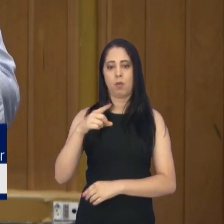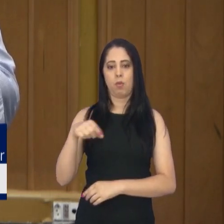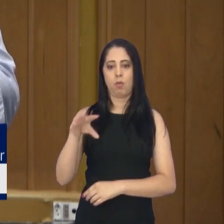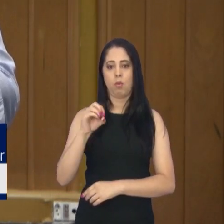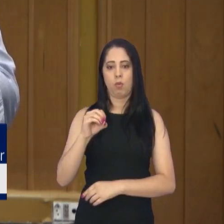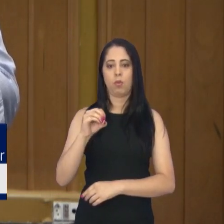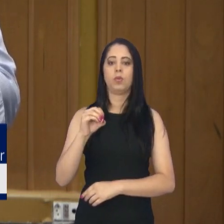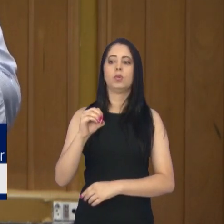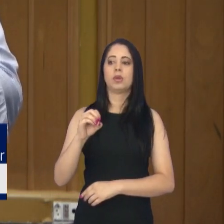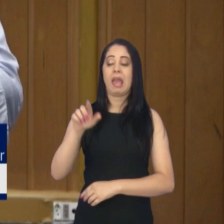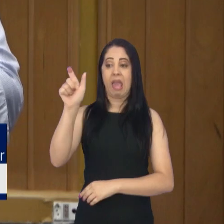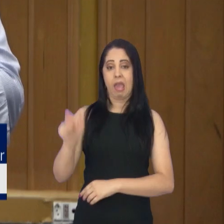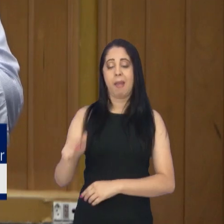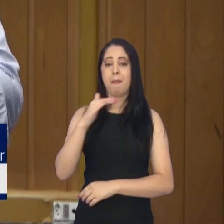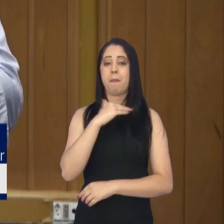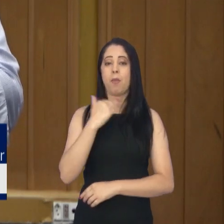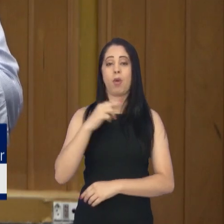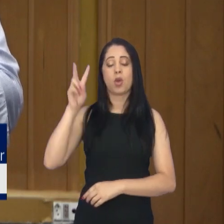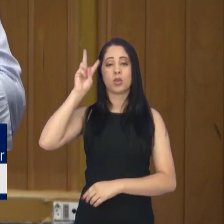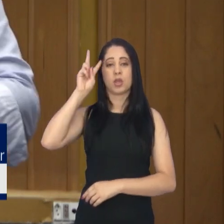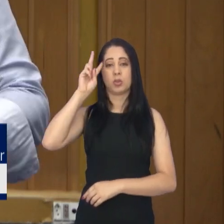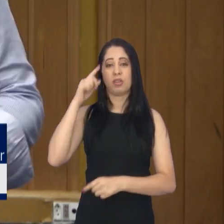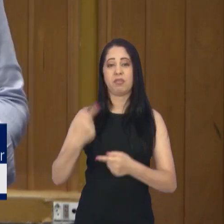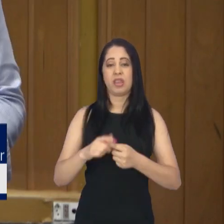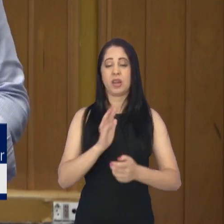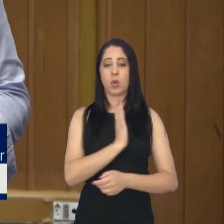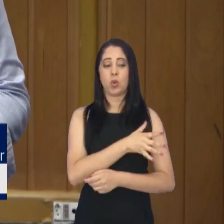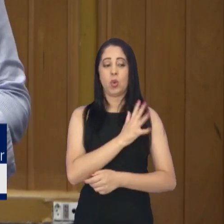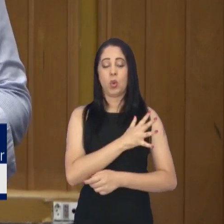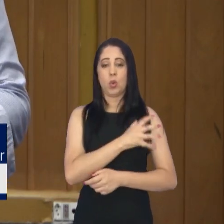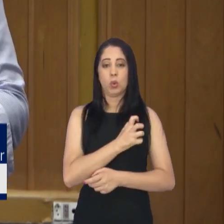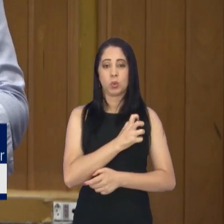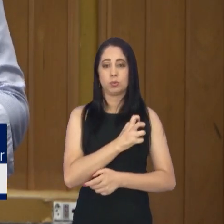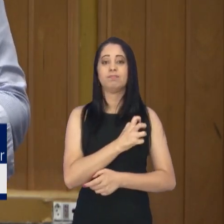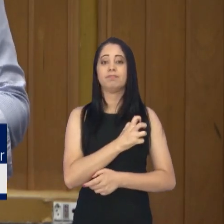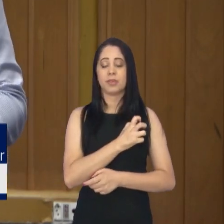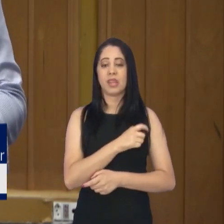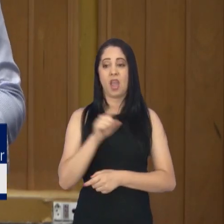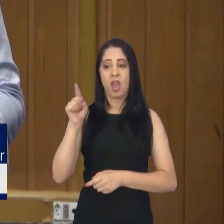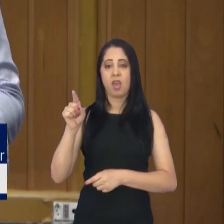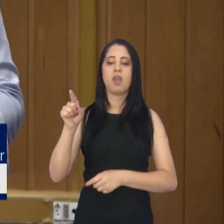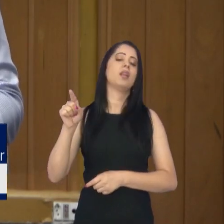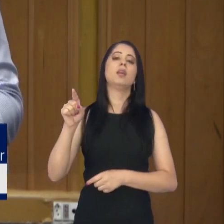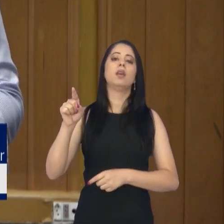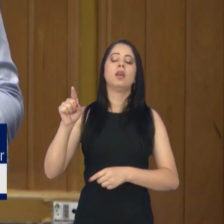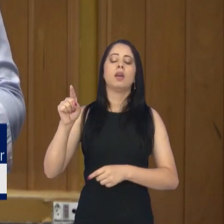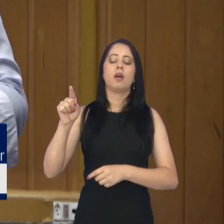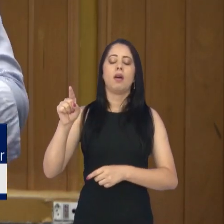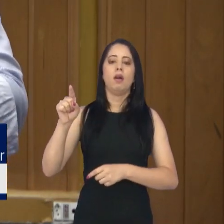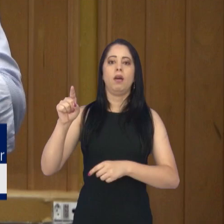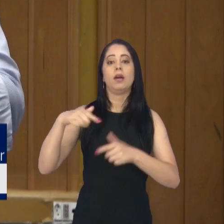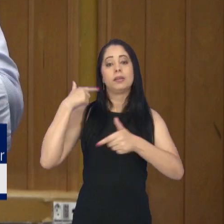última segunda-feira, vítima de um infarto, funcionário lá da paróquia São Bento, Jardim Morumbi.